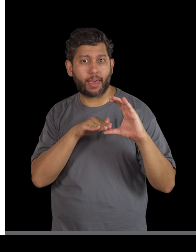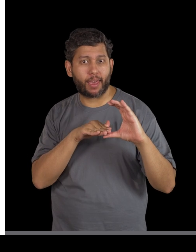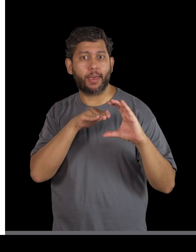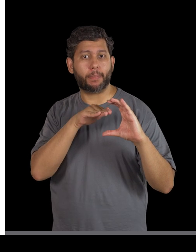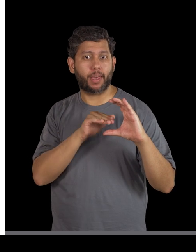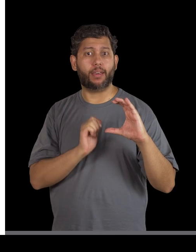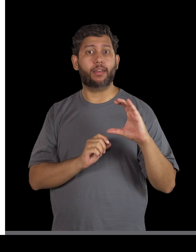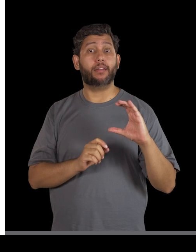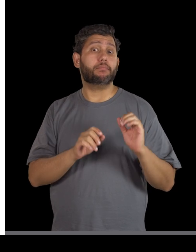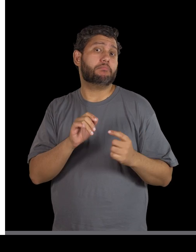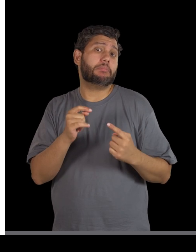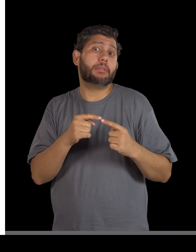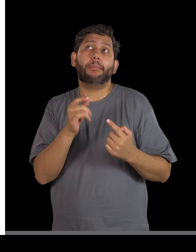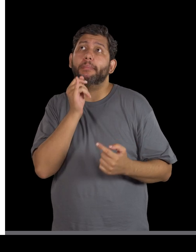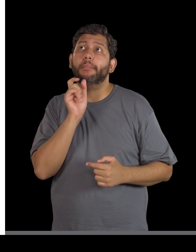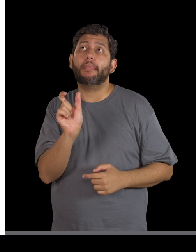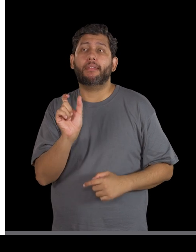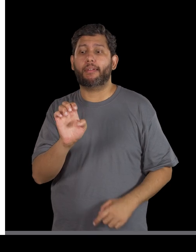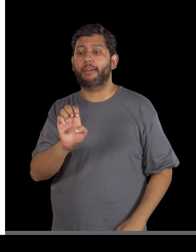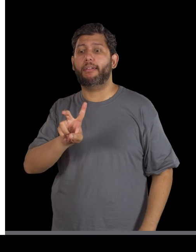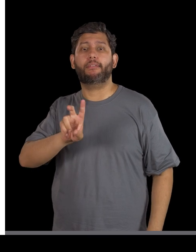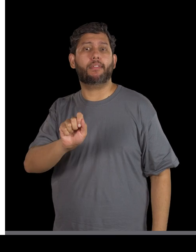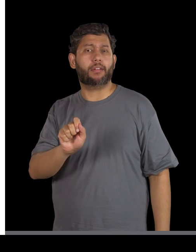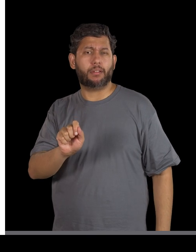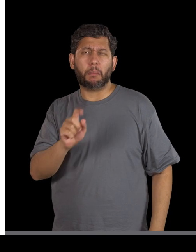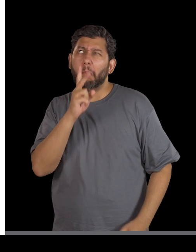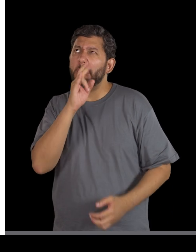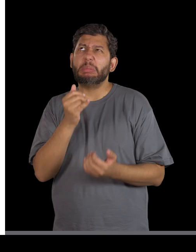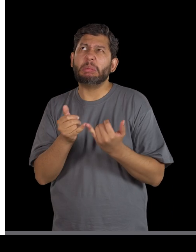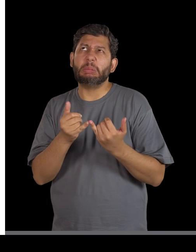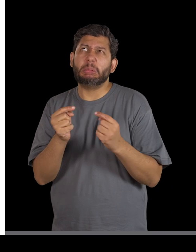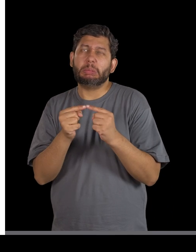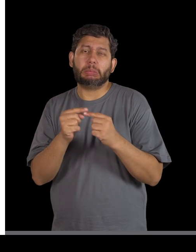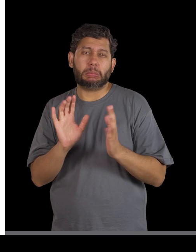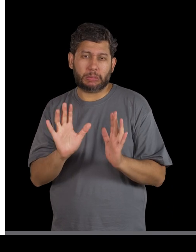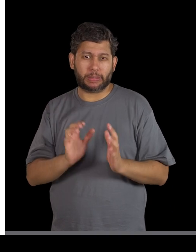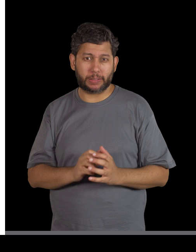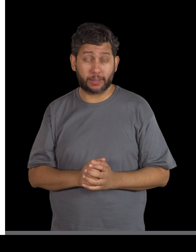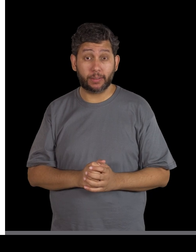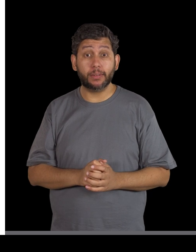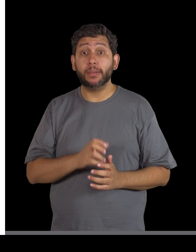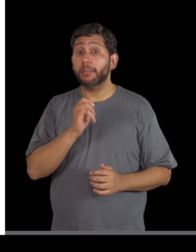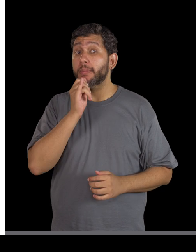baixa e é o mesmo E de Eva, ele é um pouquinho diferente, mas muito parecido.